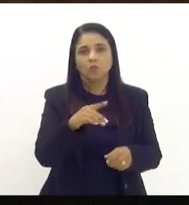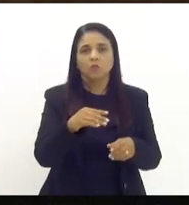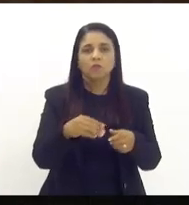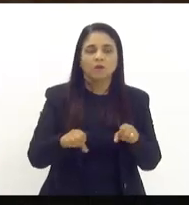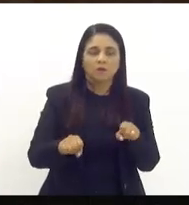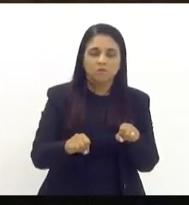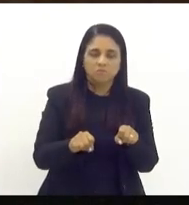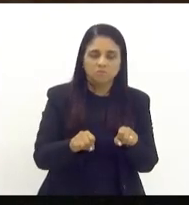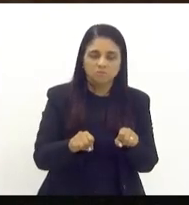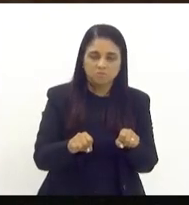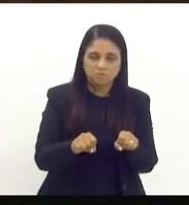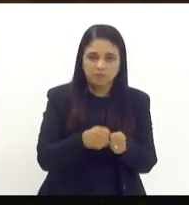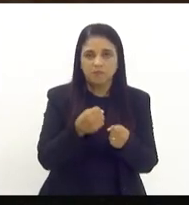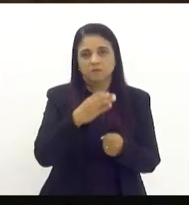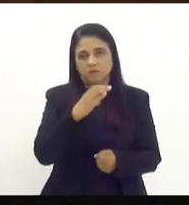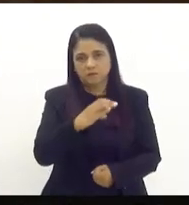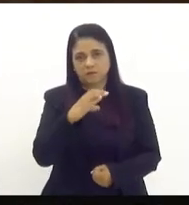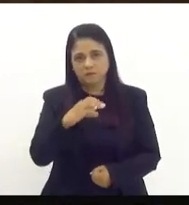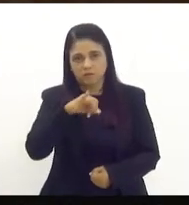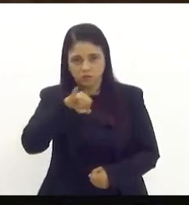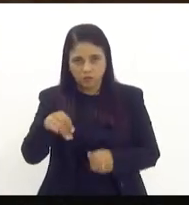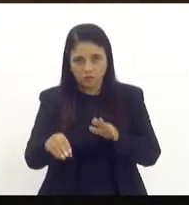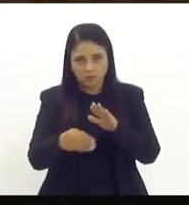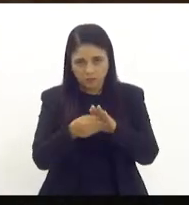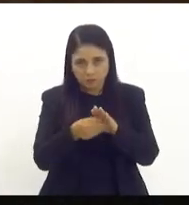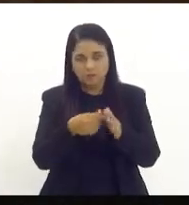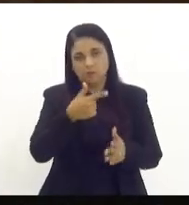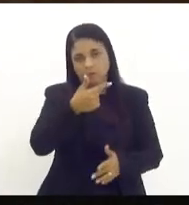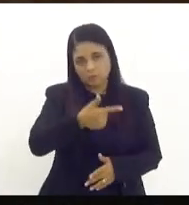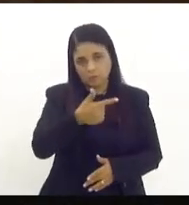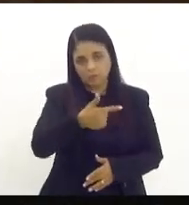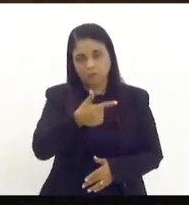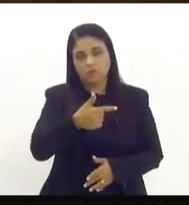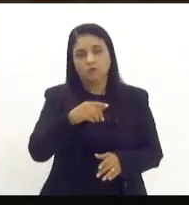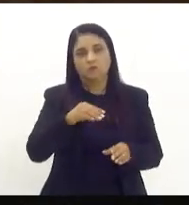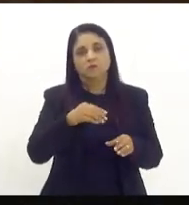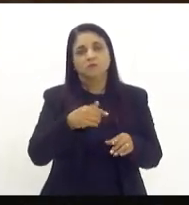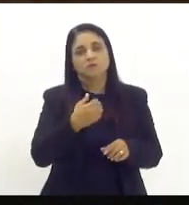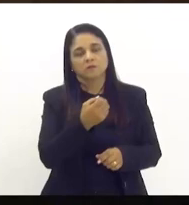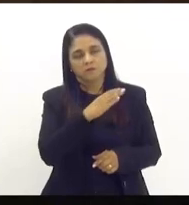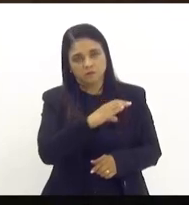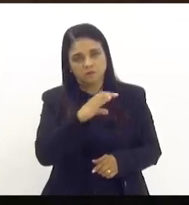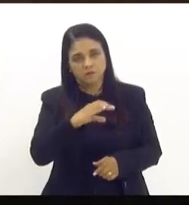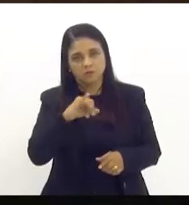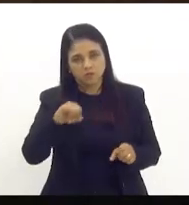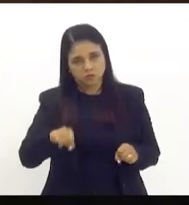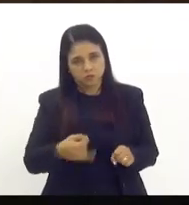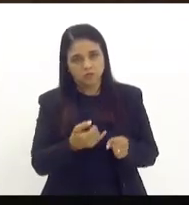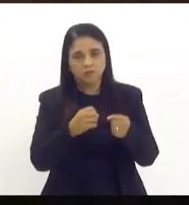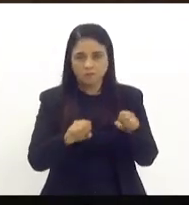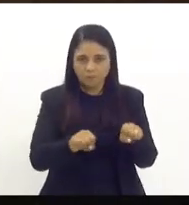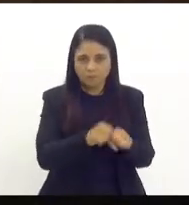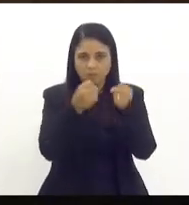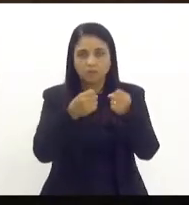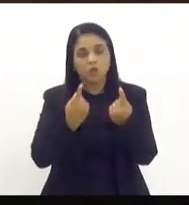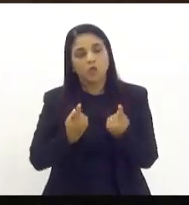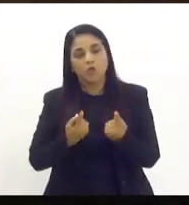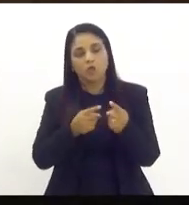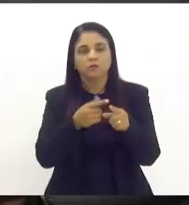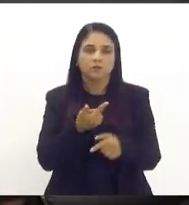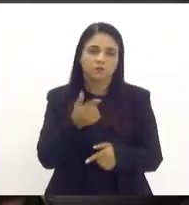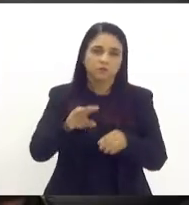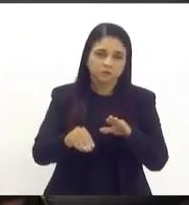número um da ccj número 2 pela Emenda número 2 da ccj e contrário as demais emendas